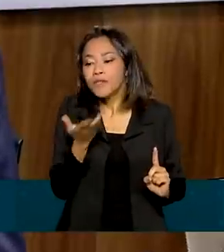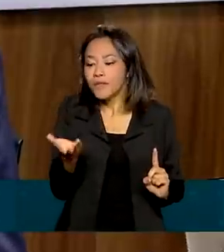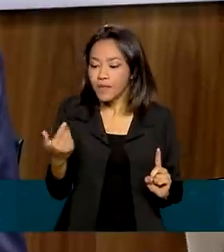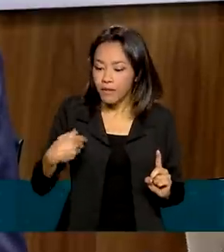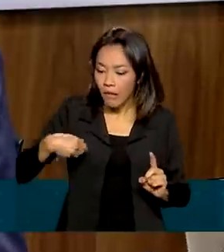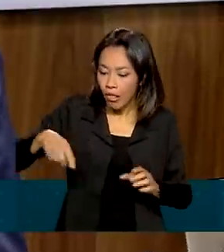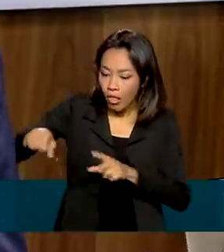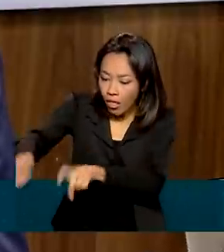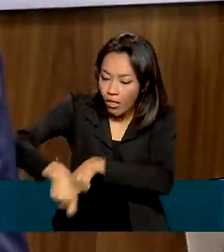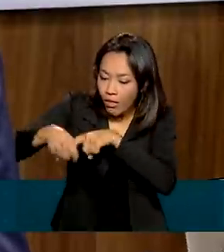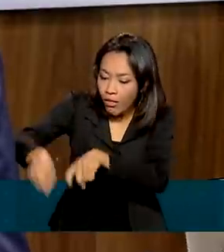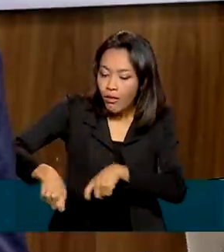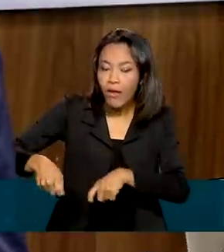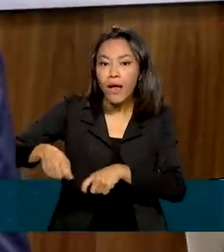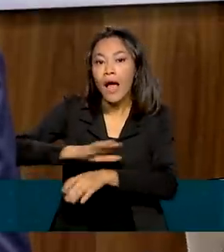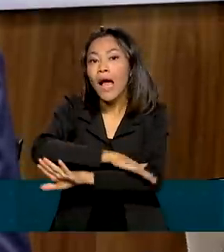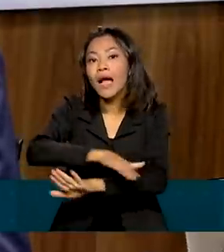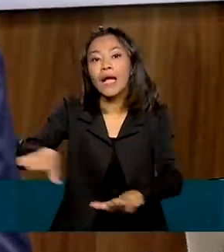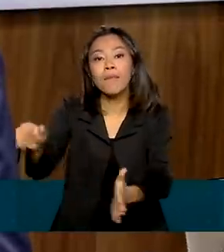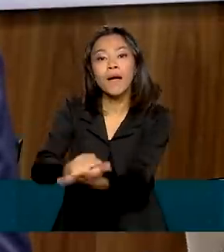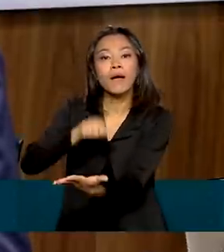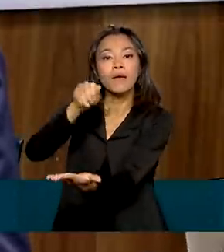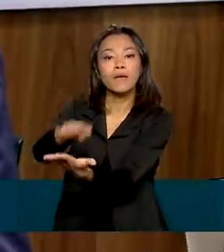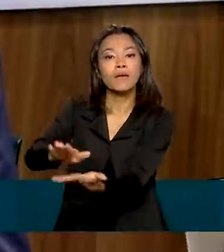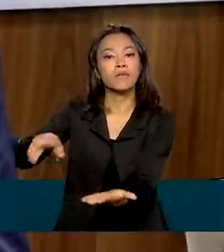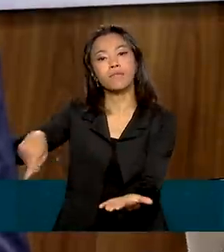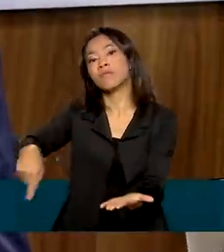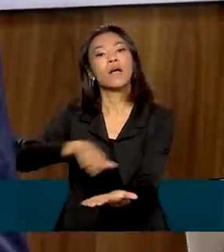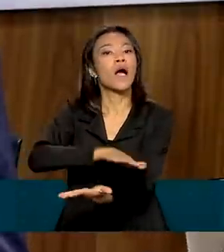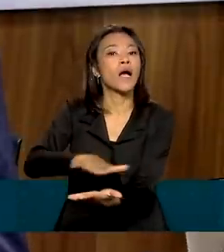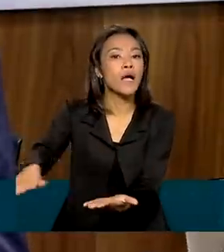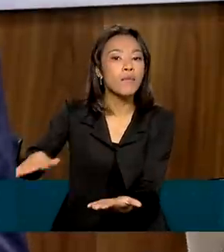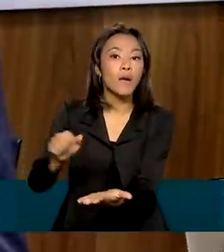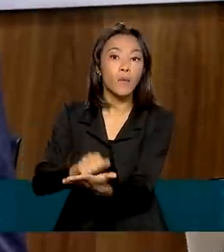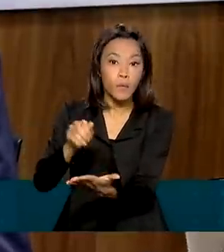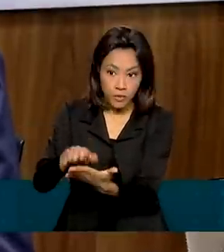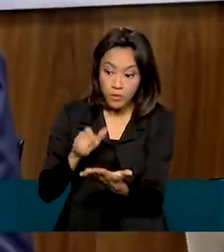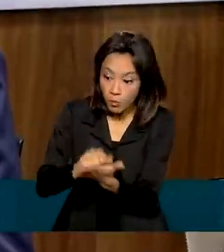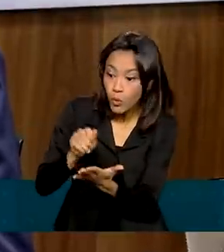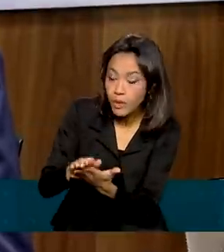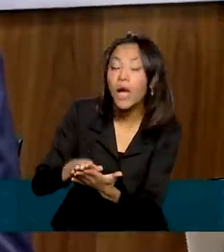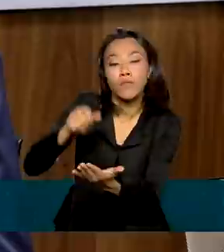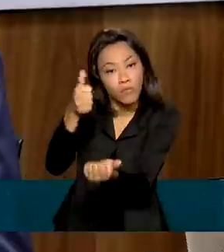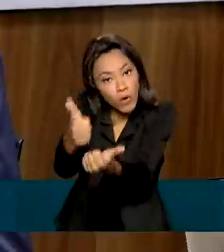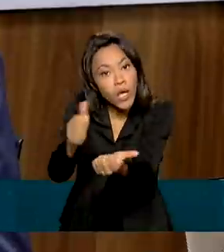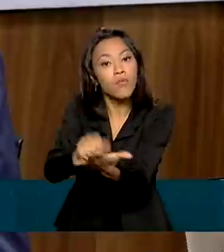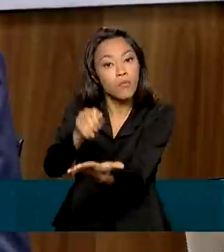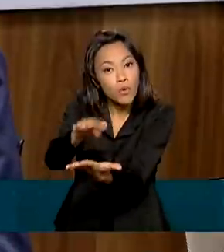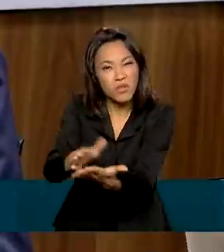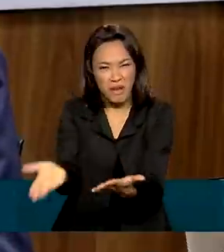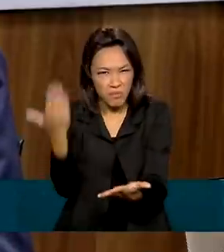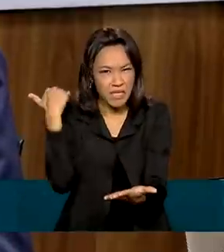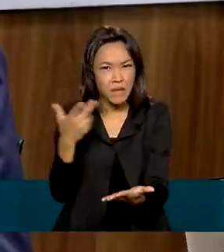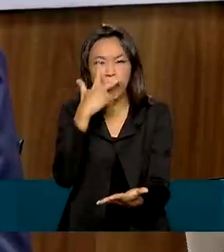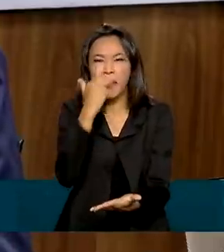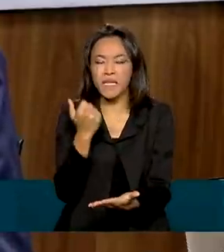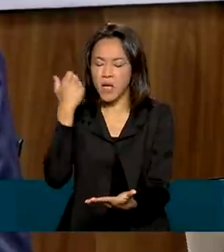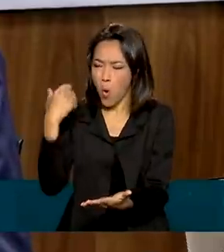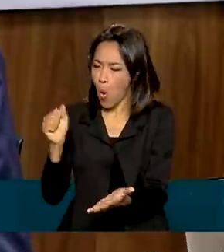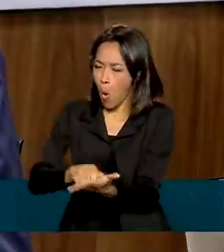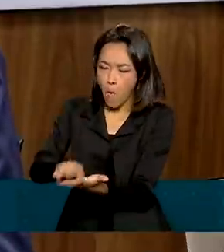campo acabou com a indústria da multa por parte de mama tem que mudar se precisa voltar mais não uma indústria como acontecia no passado